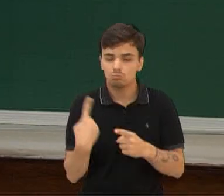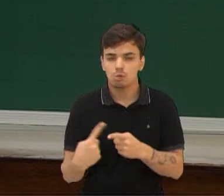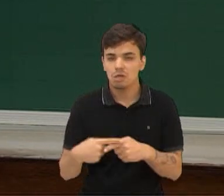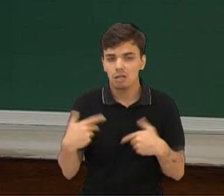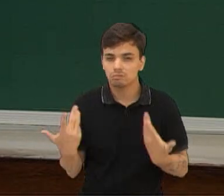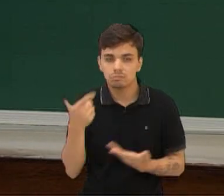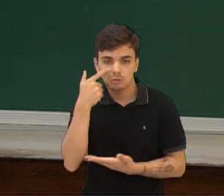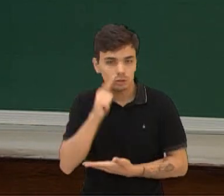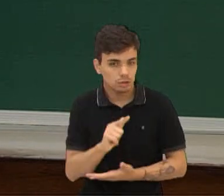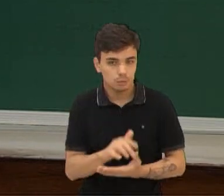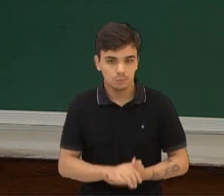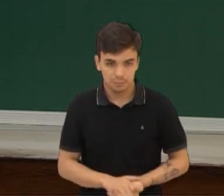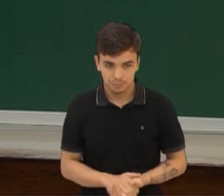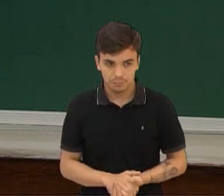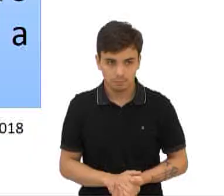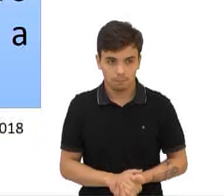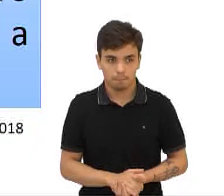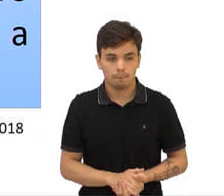lá? Vamos ver?